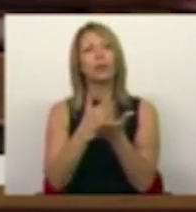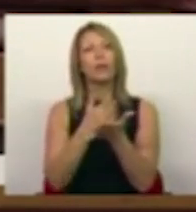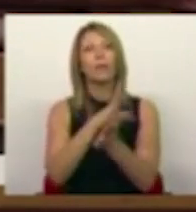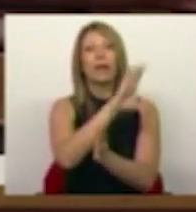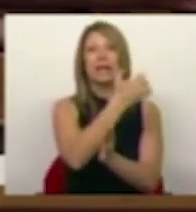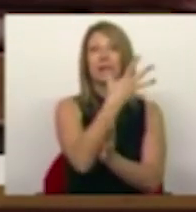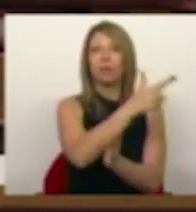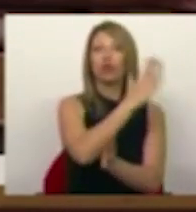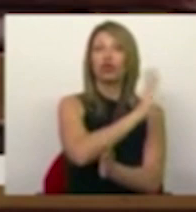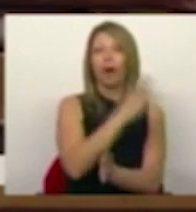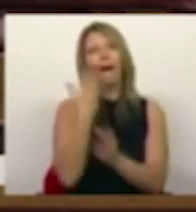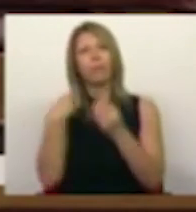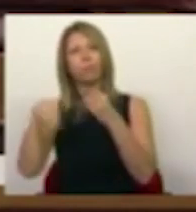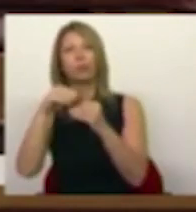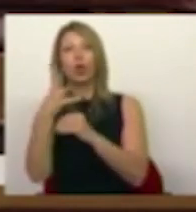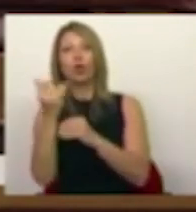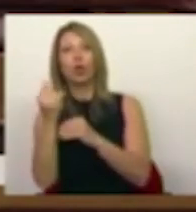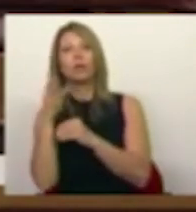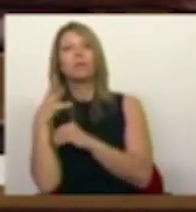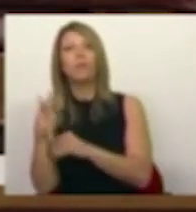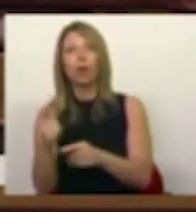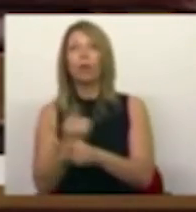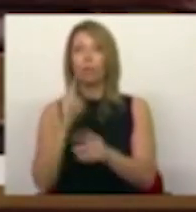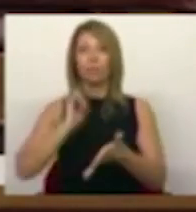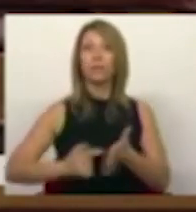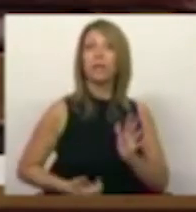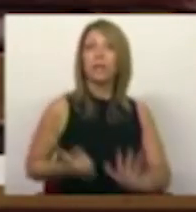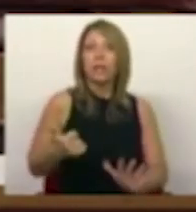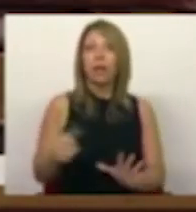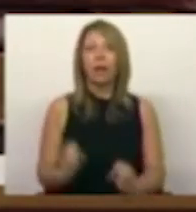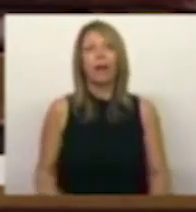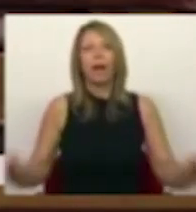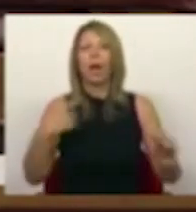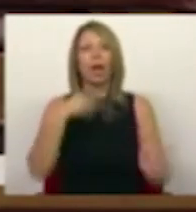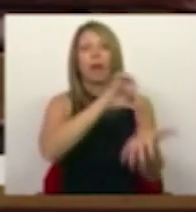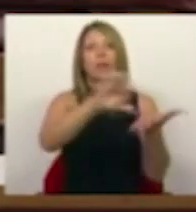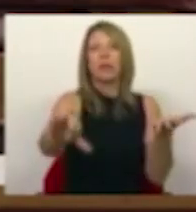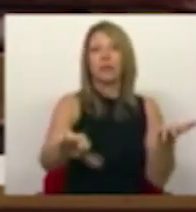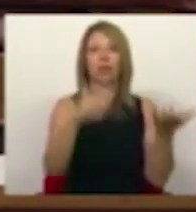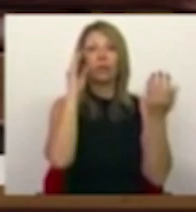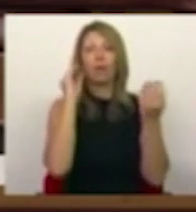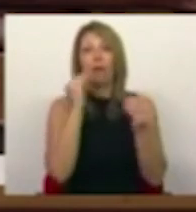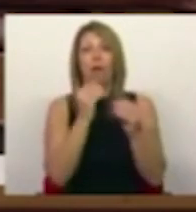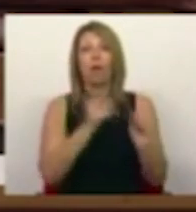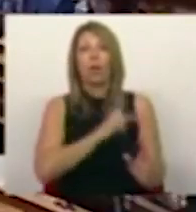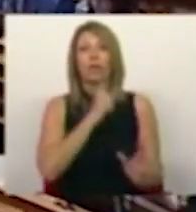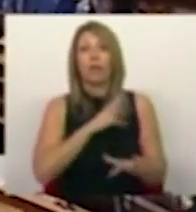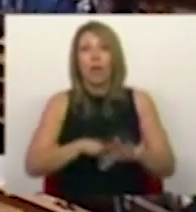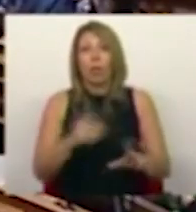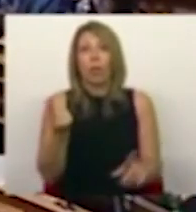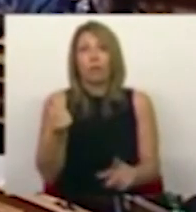existentes, o que é essencial para que ninguém deixe de estudar no ensino superior por carências económicas.